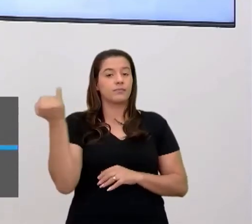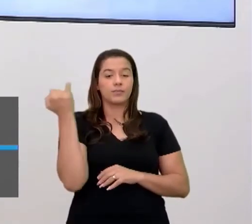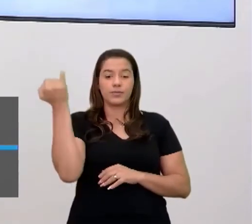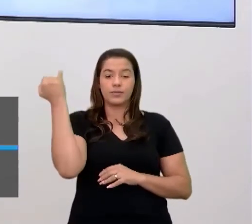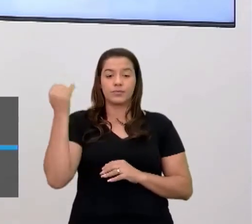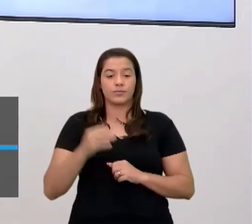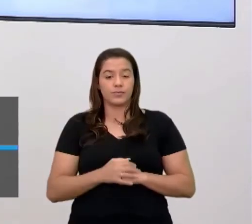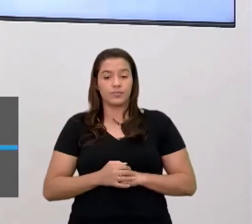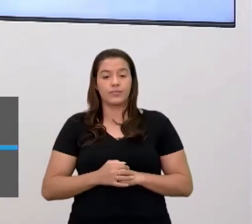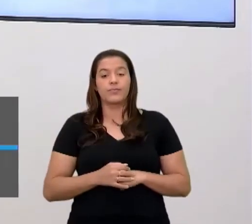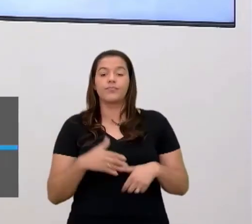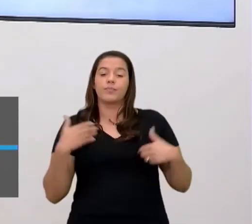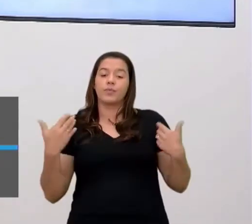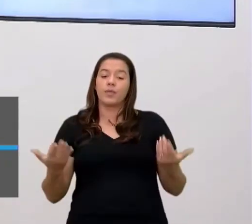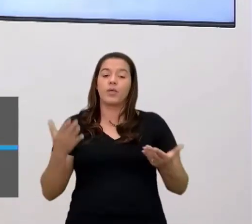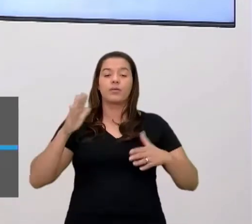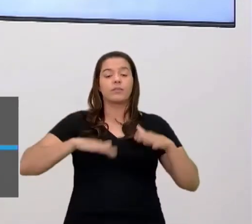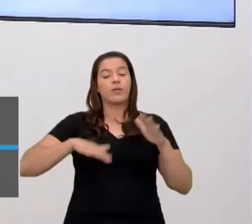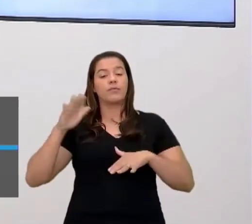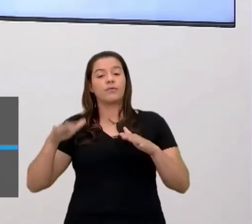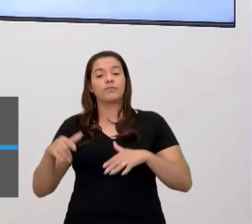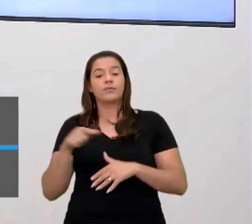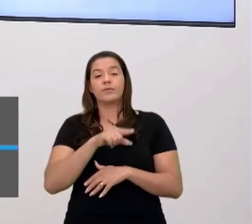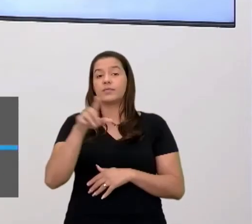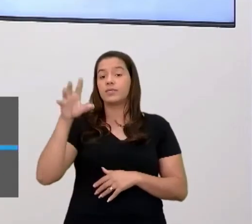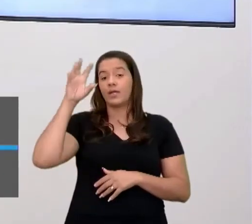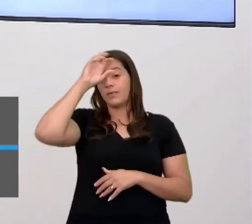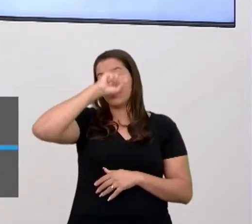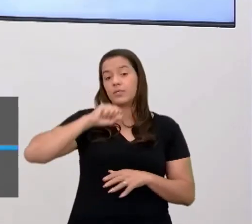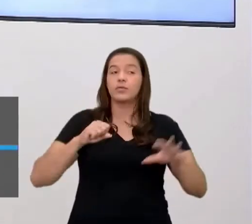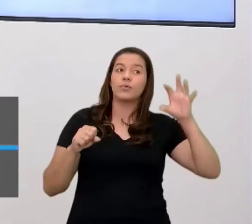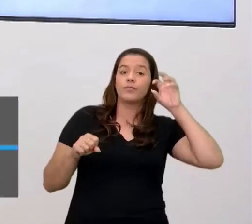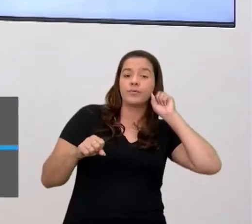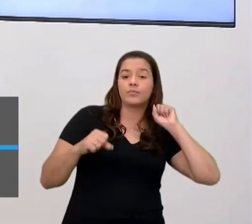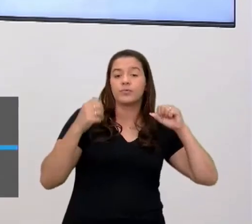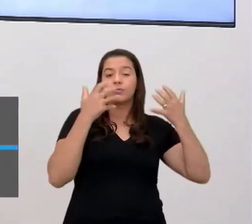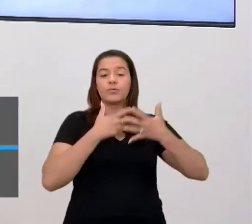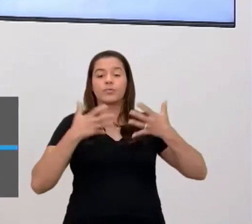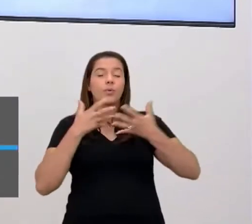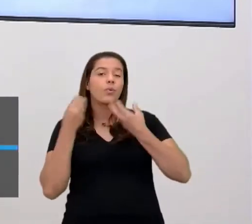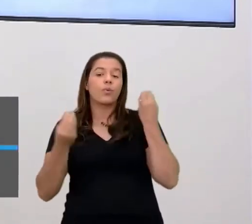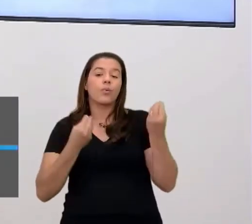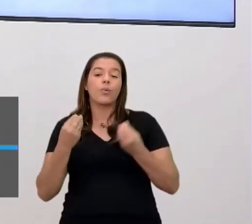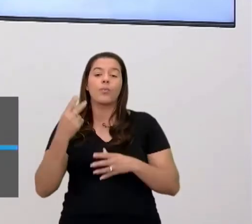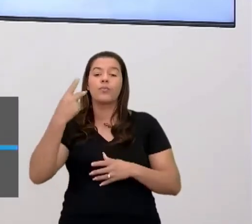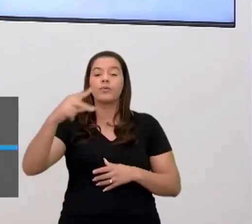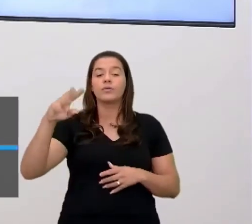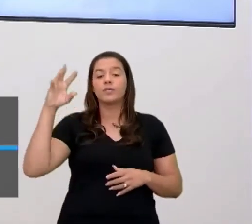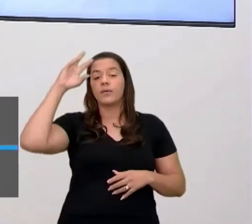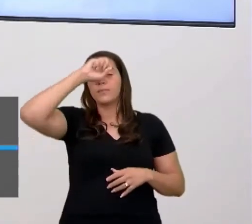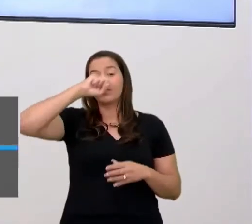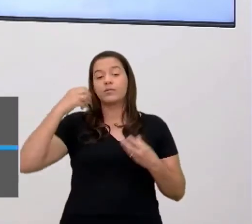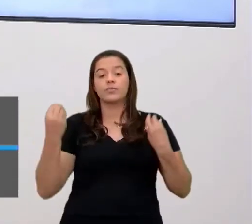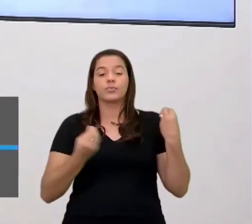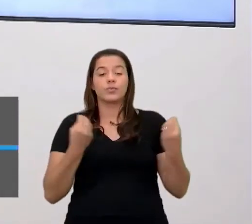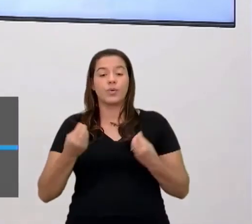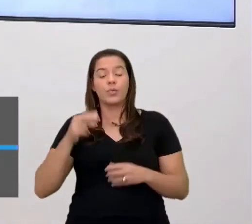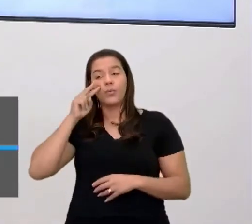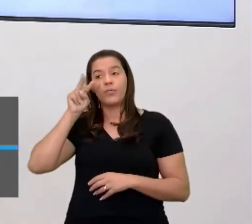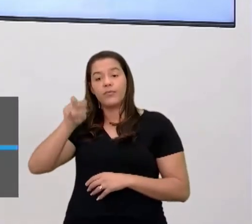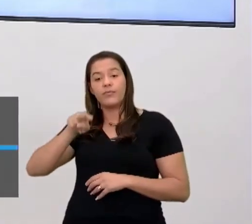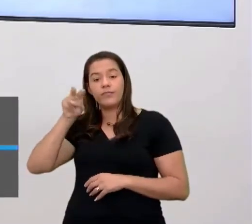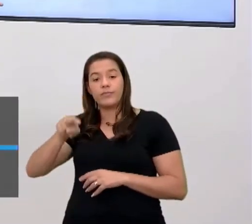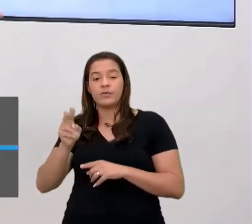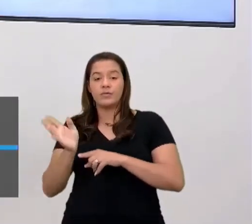fundamental. Talvez você consegue aprender escutando música. Então, como você aprende? Como que é o seu método? Assistindo filme. Eu